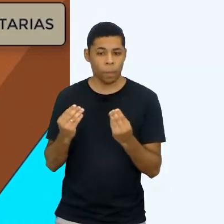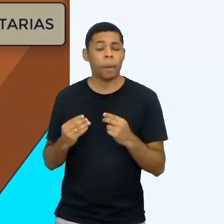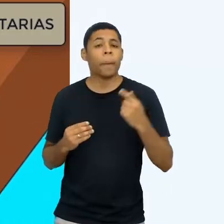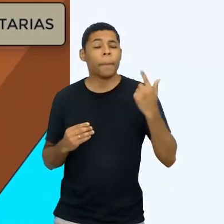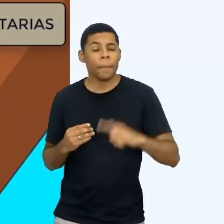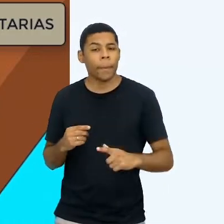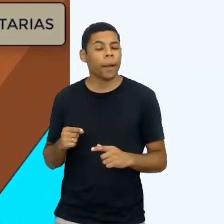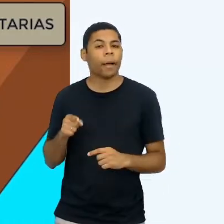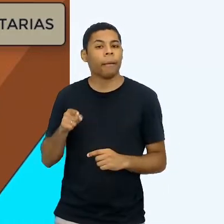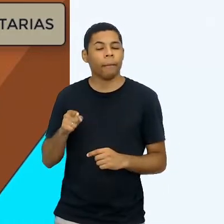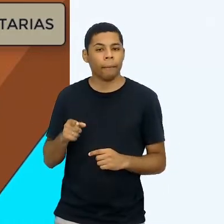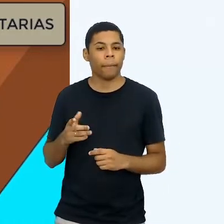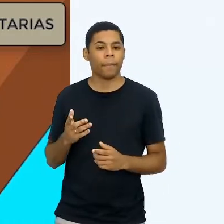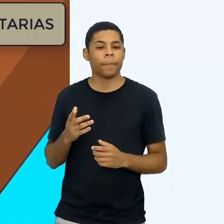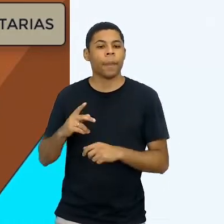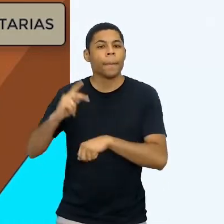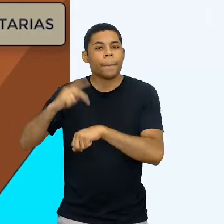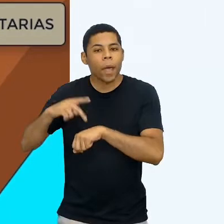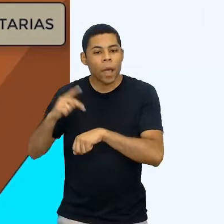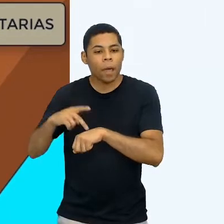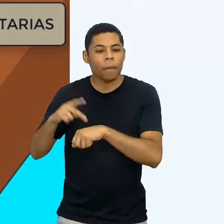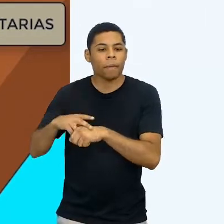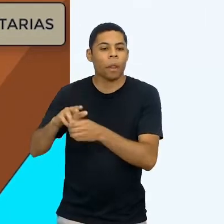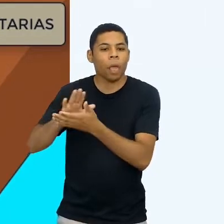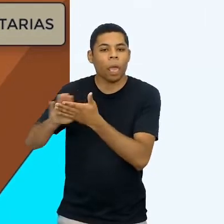desgaste dessa produção de rocha,